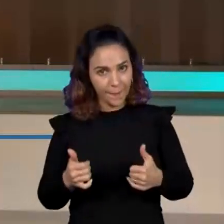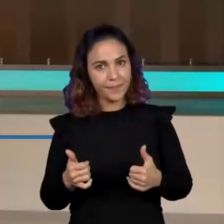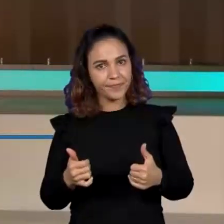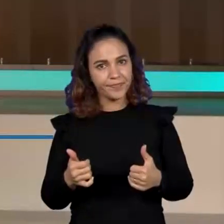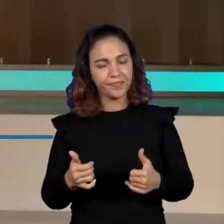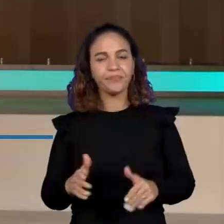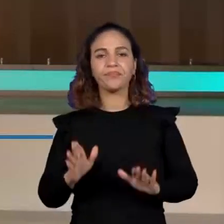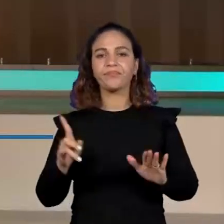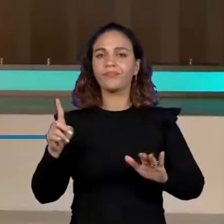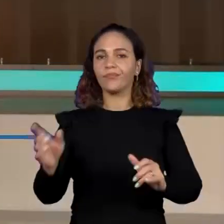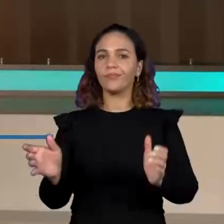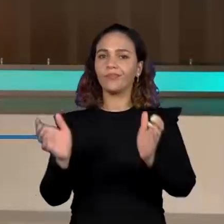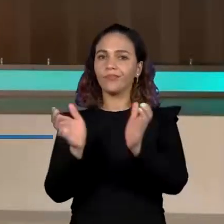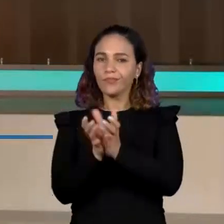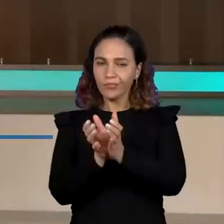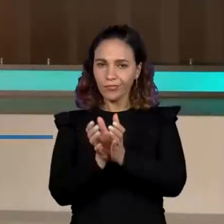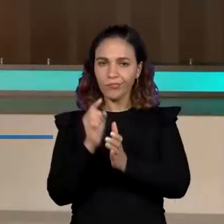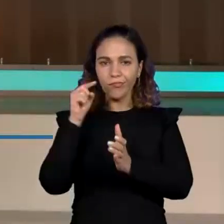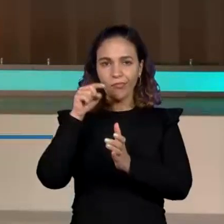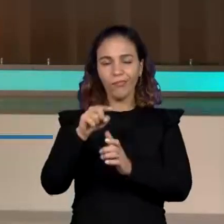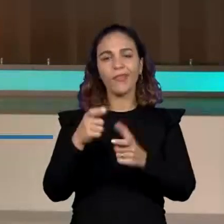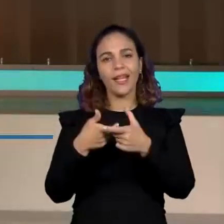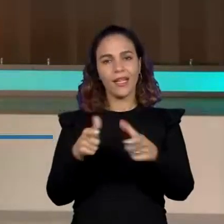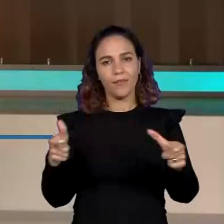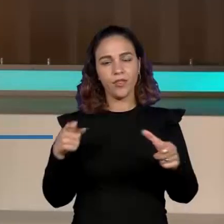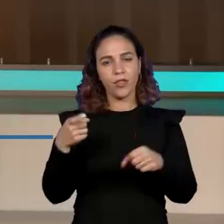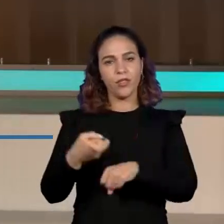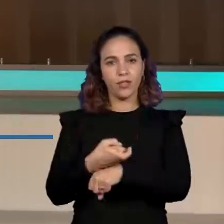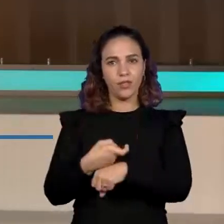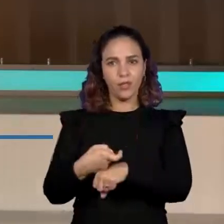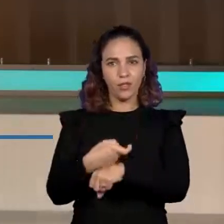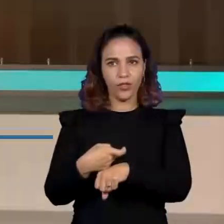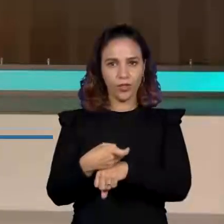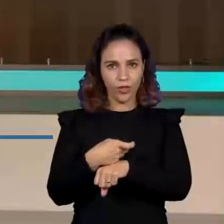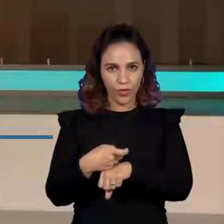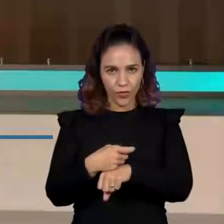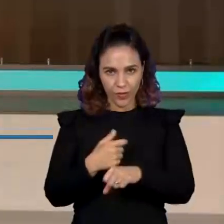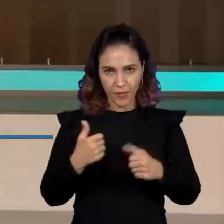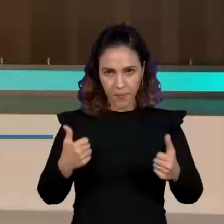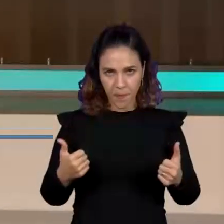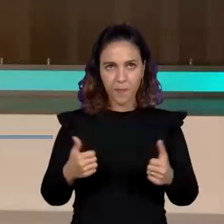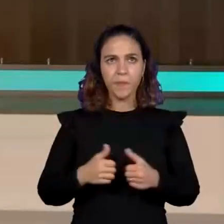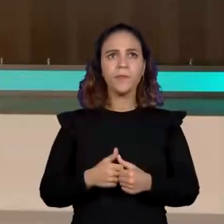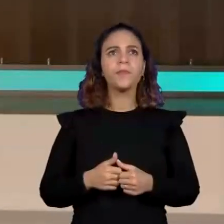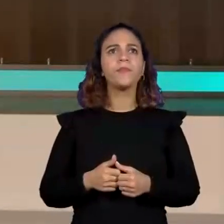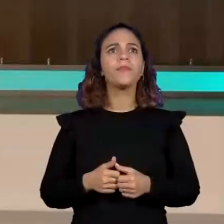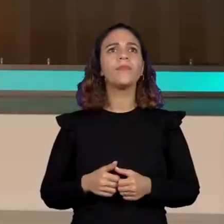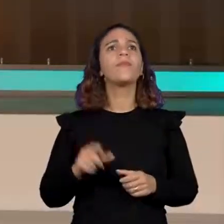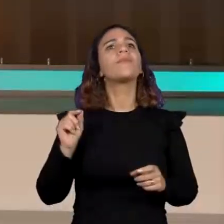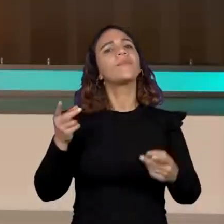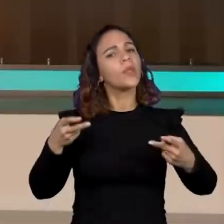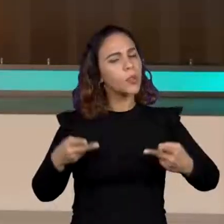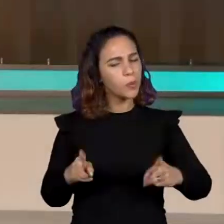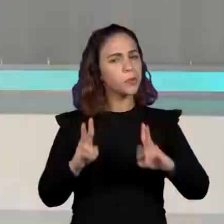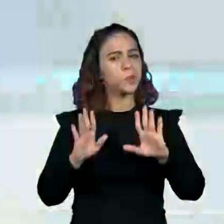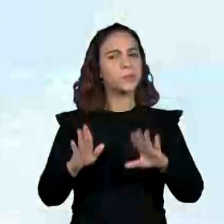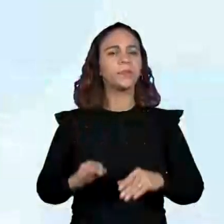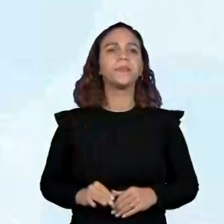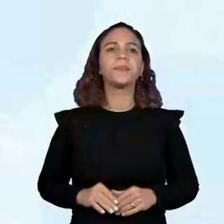essa é a nossa classe gramatical, adjetivos. Tudo bem até aí? Vamos ver o que tem a ver com a continuação.